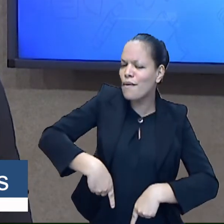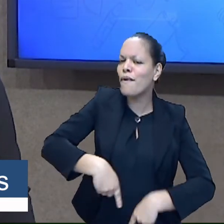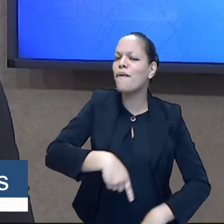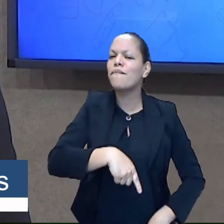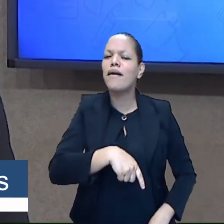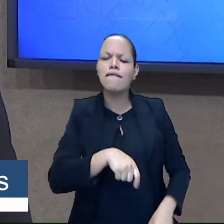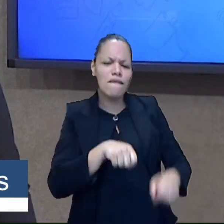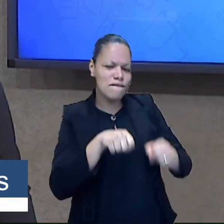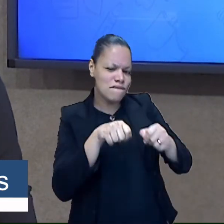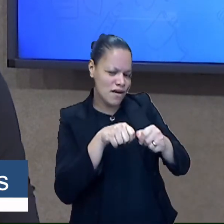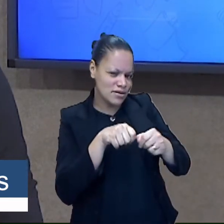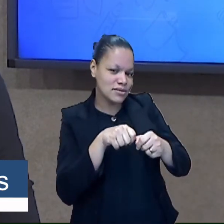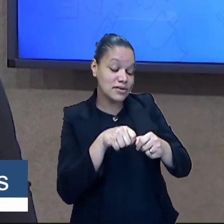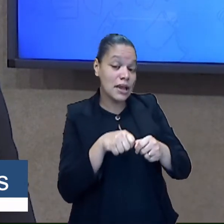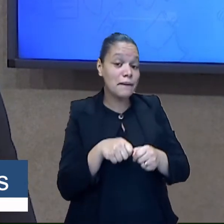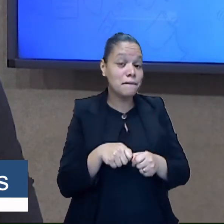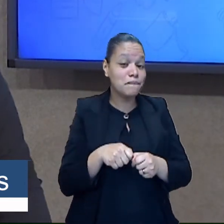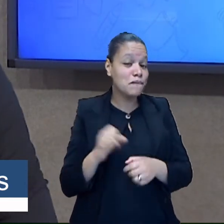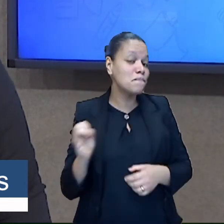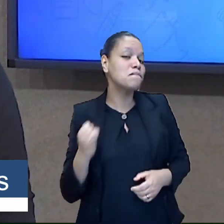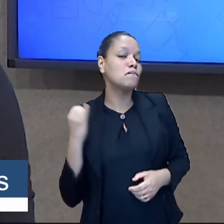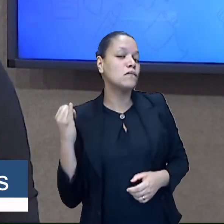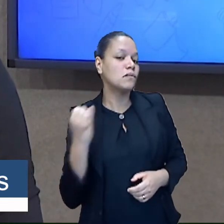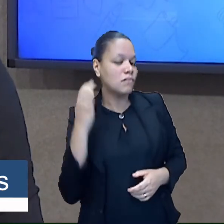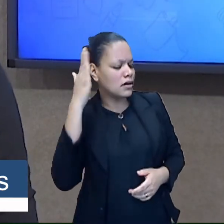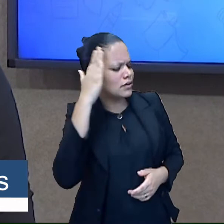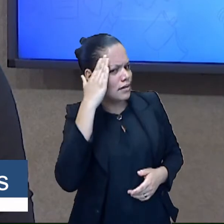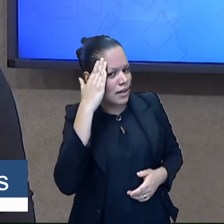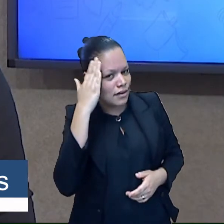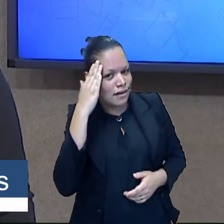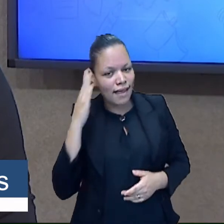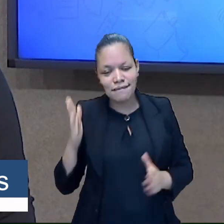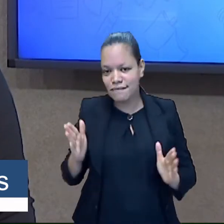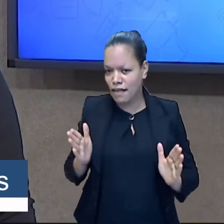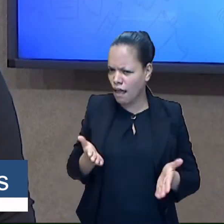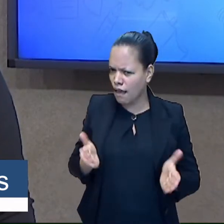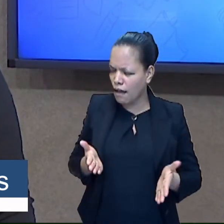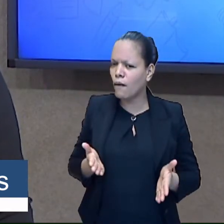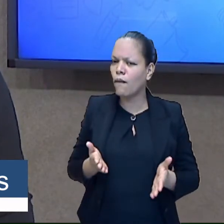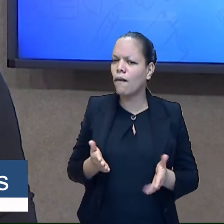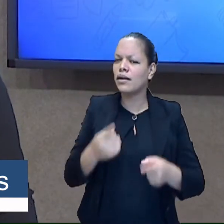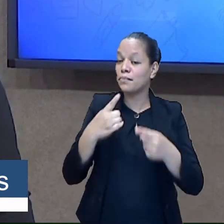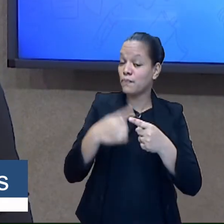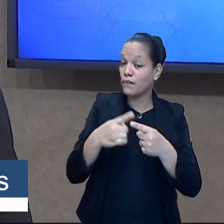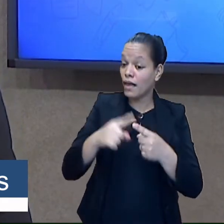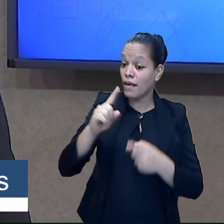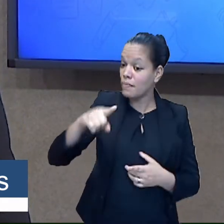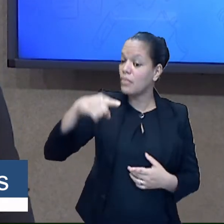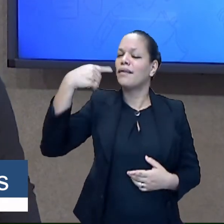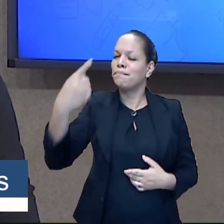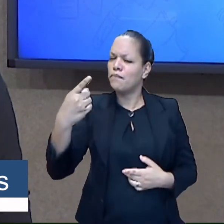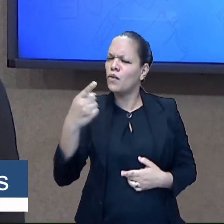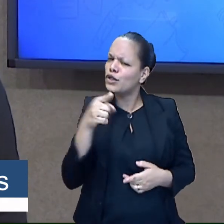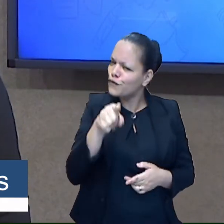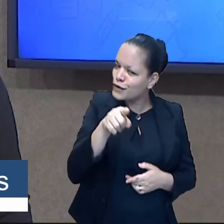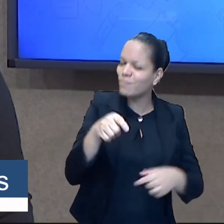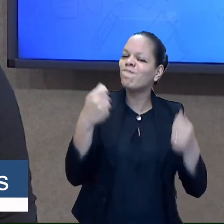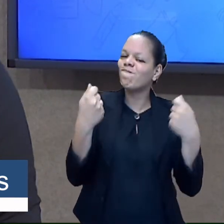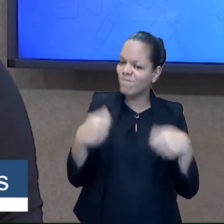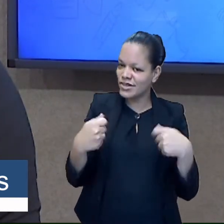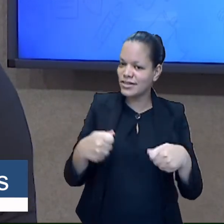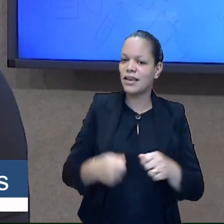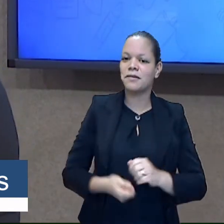ter esse contato com a interpretação das tirinhas, porque lá na frente vocês já vão estar